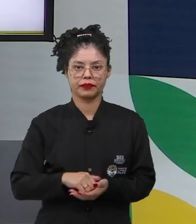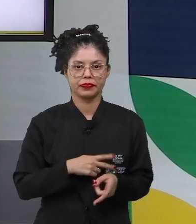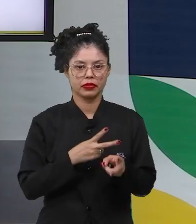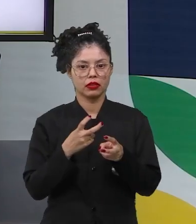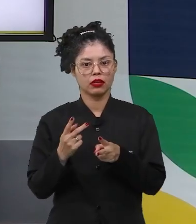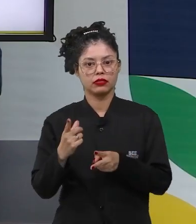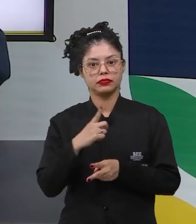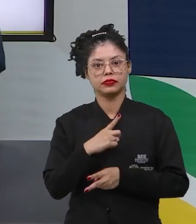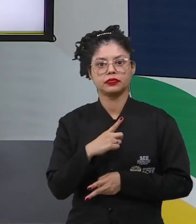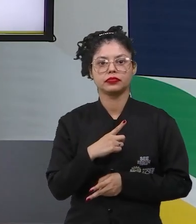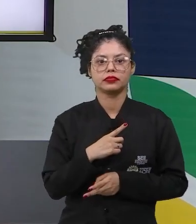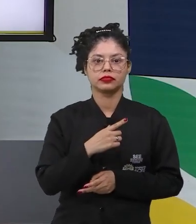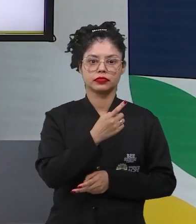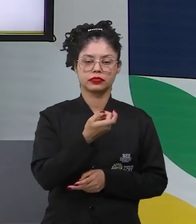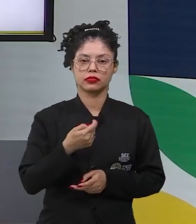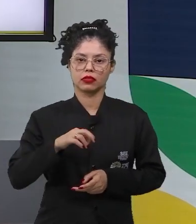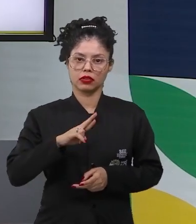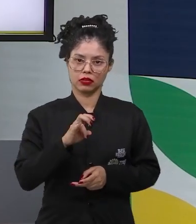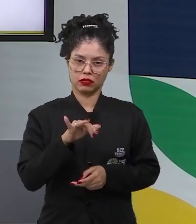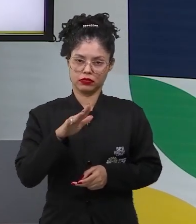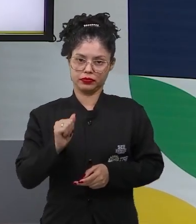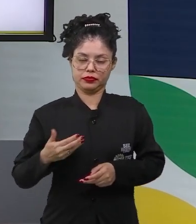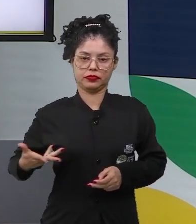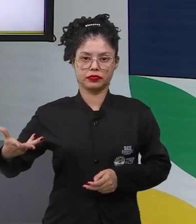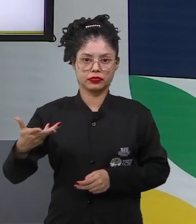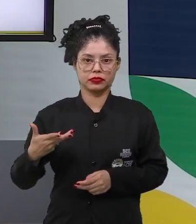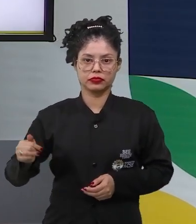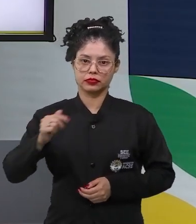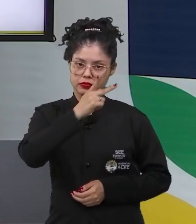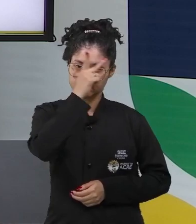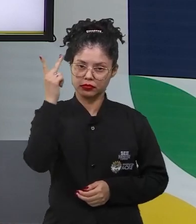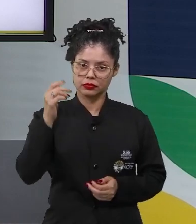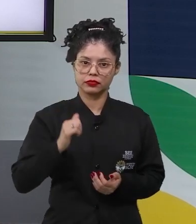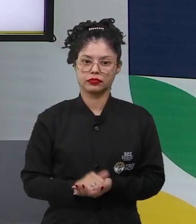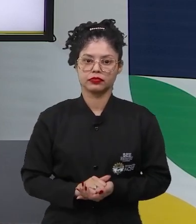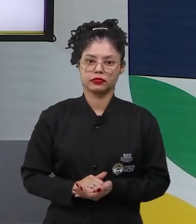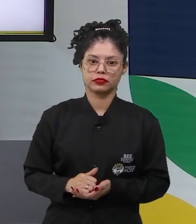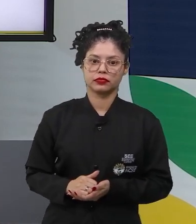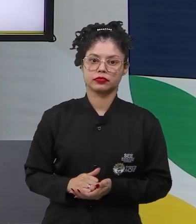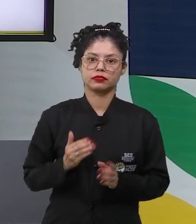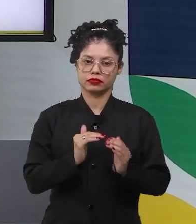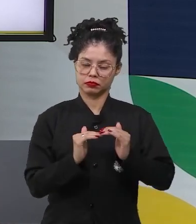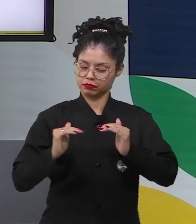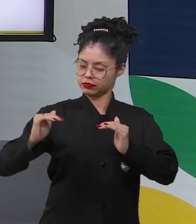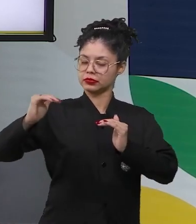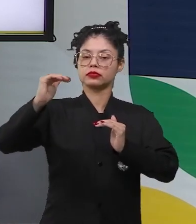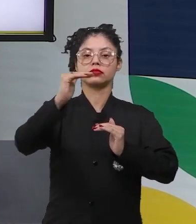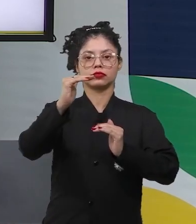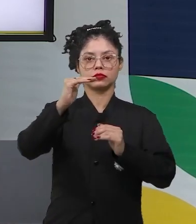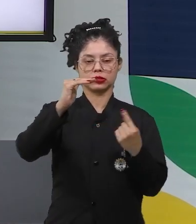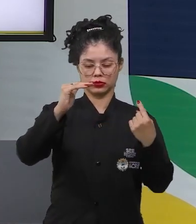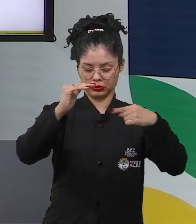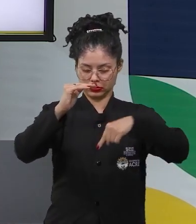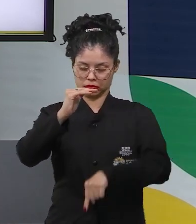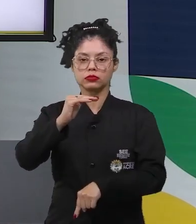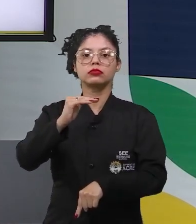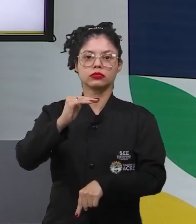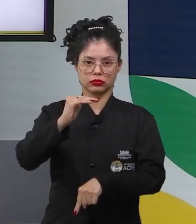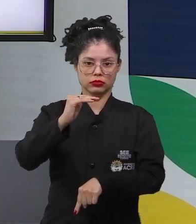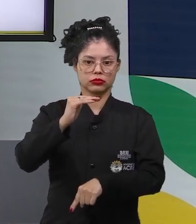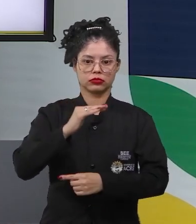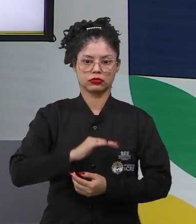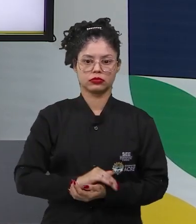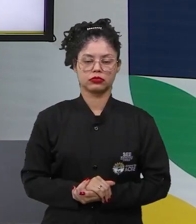percebam então que a xenofobia é basicamente isso, quando a pessoa se coloca superior em detrimento do